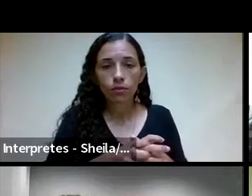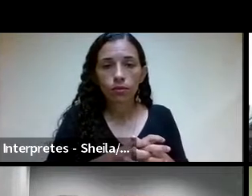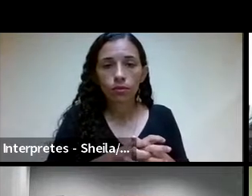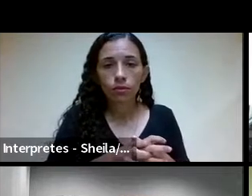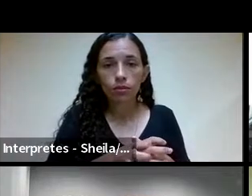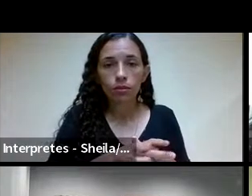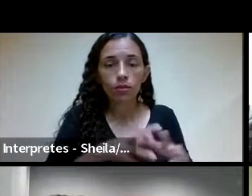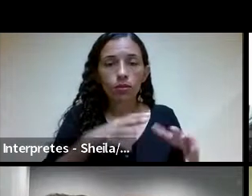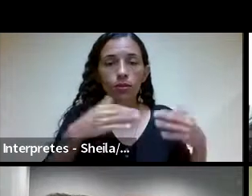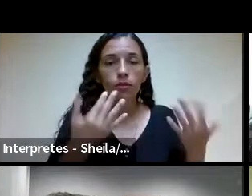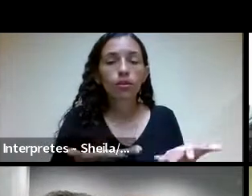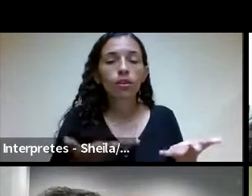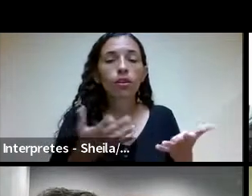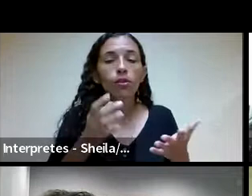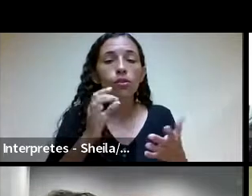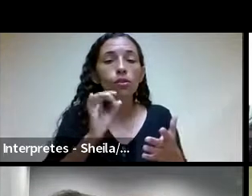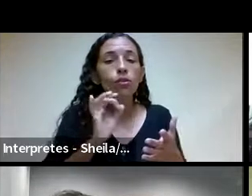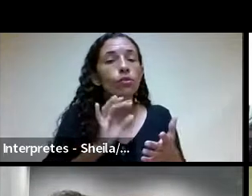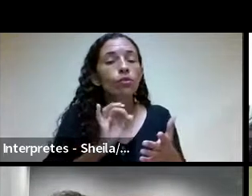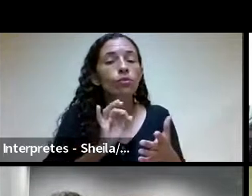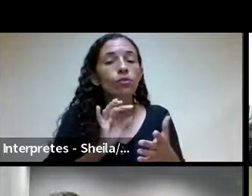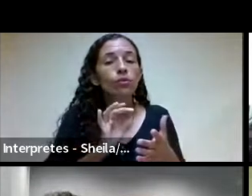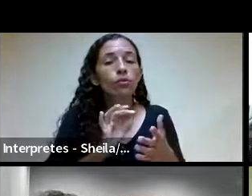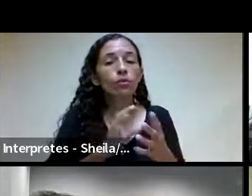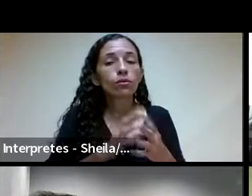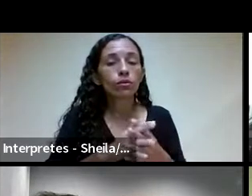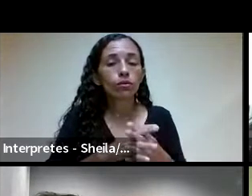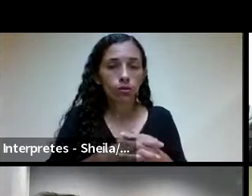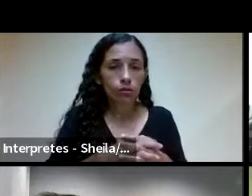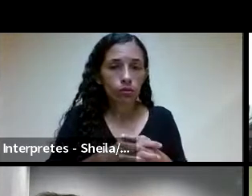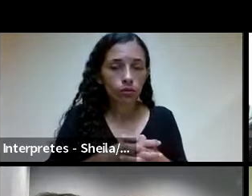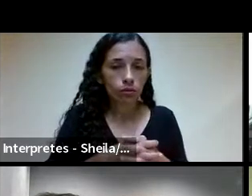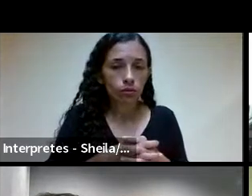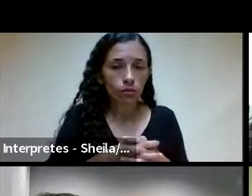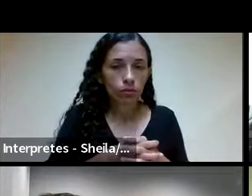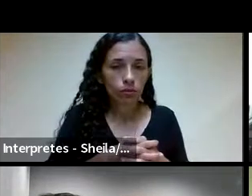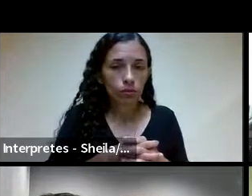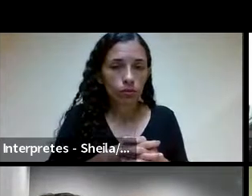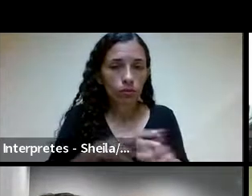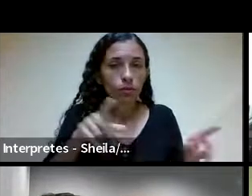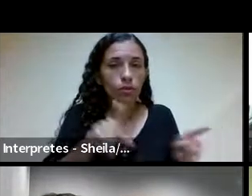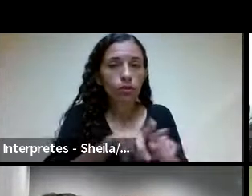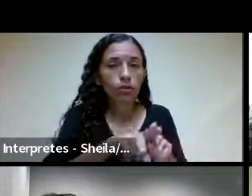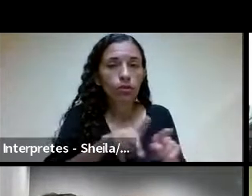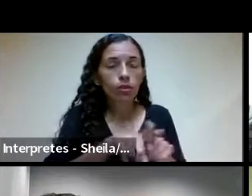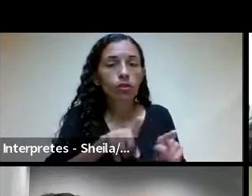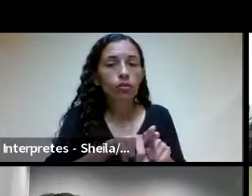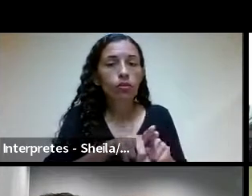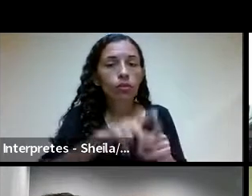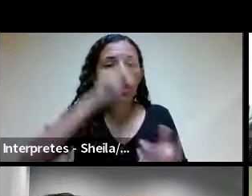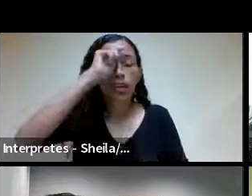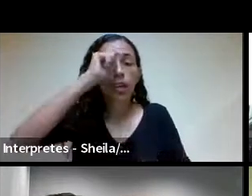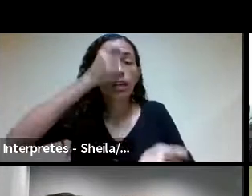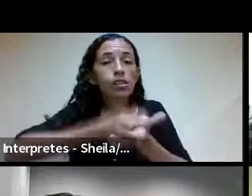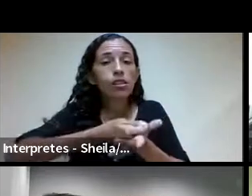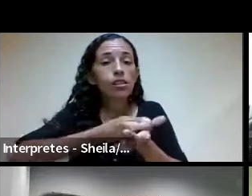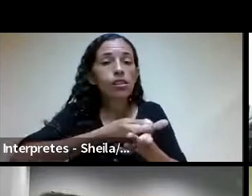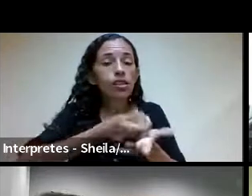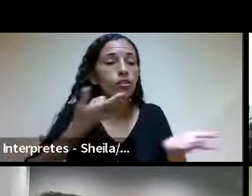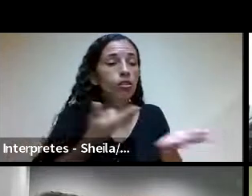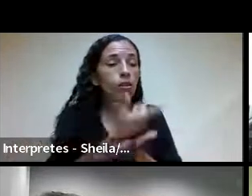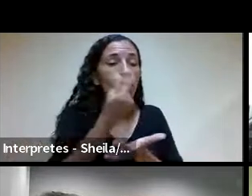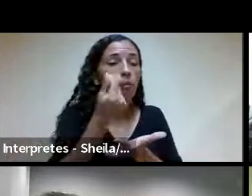para invalidar citação e, ainda mais, decisão condenatória de multa, a fim de restabelecer a